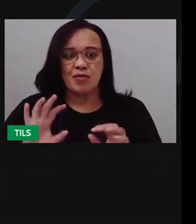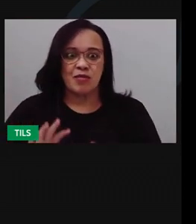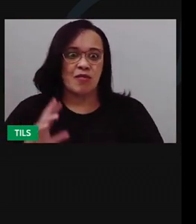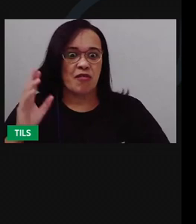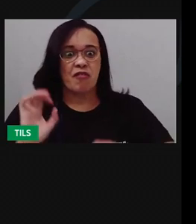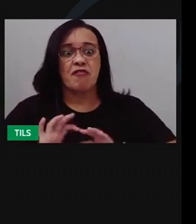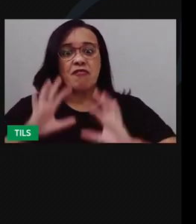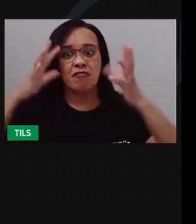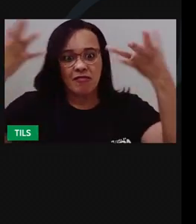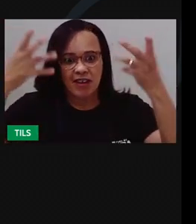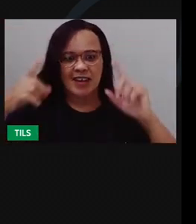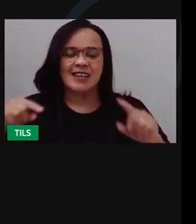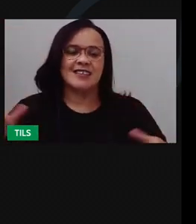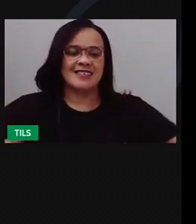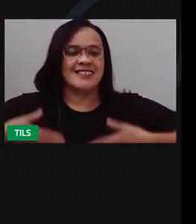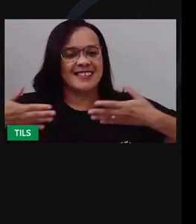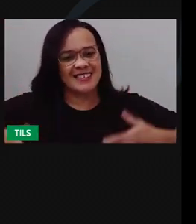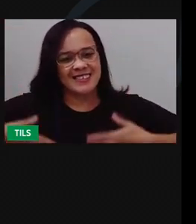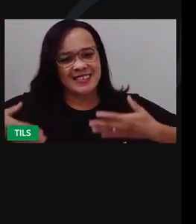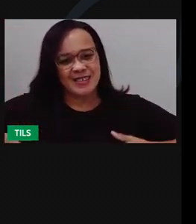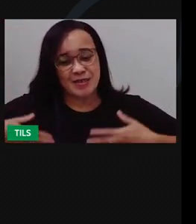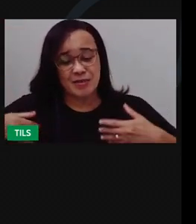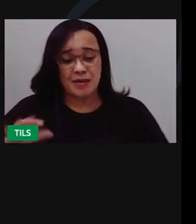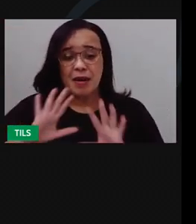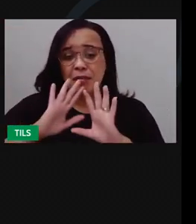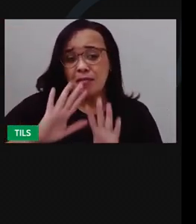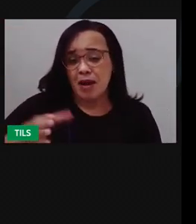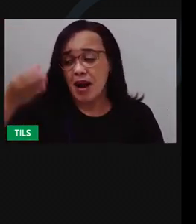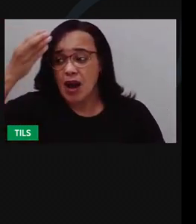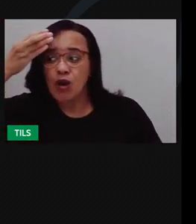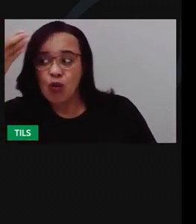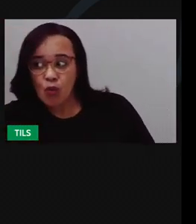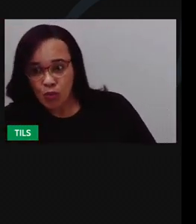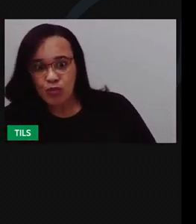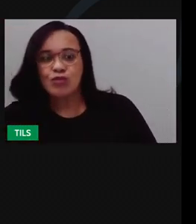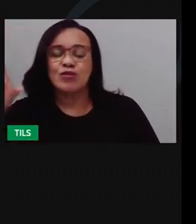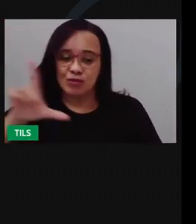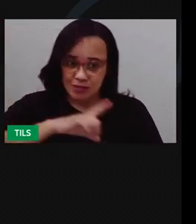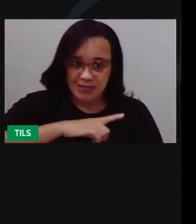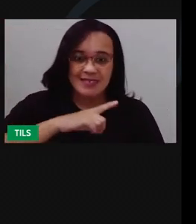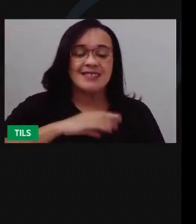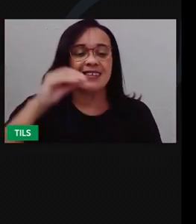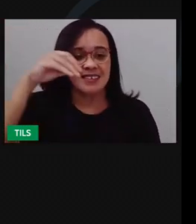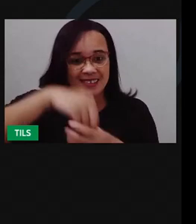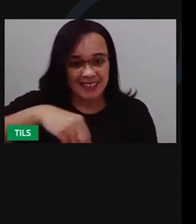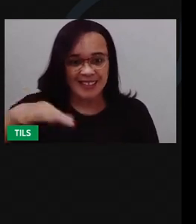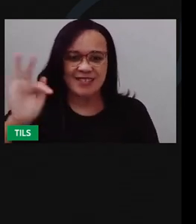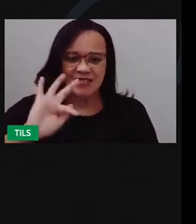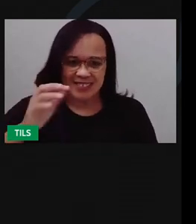Não afaste as memórias do celeiro cultural. Agora você pode contar com o guia regional.